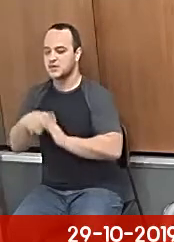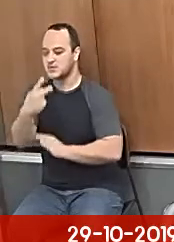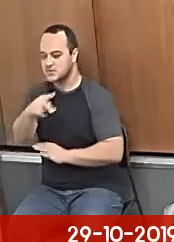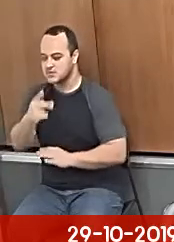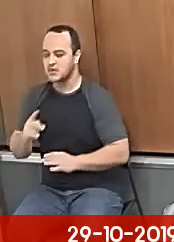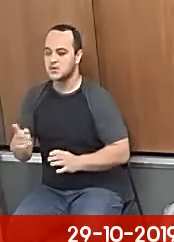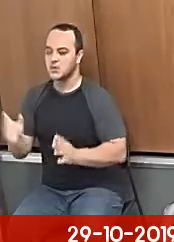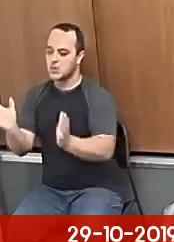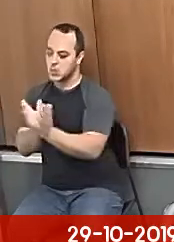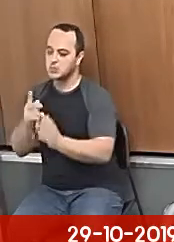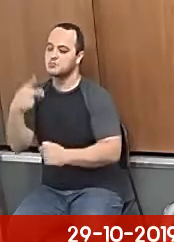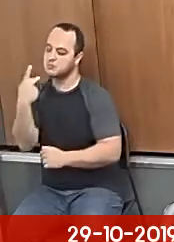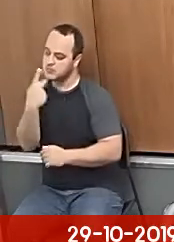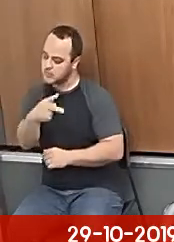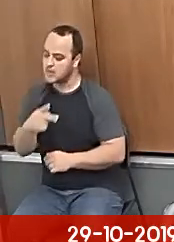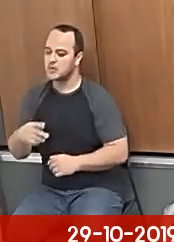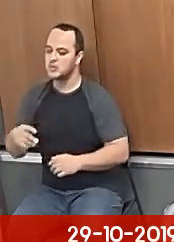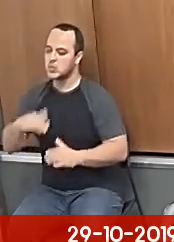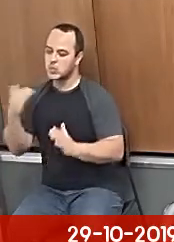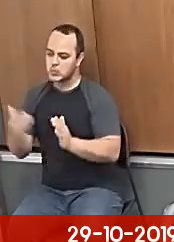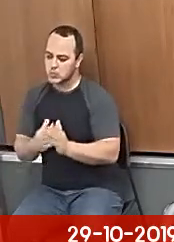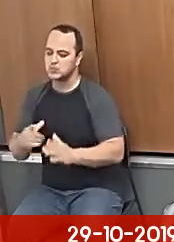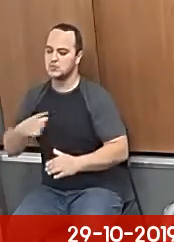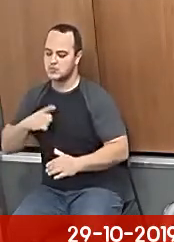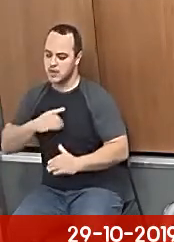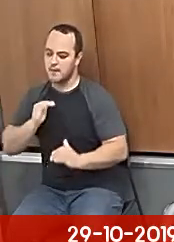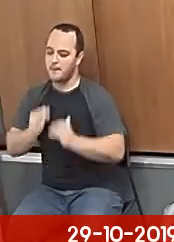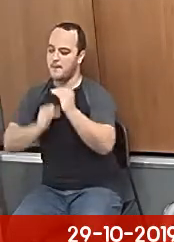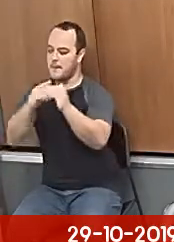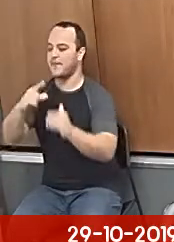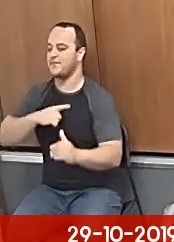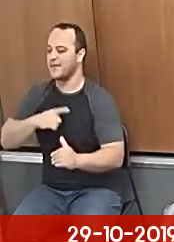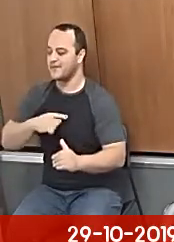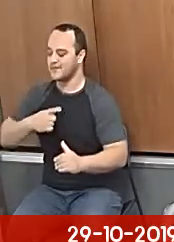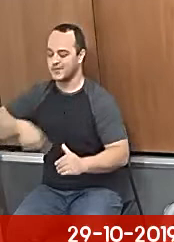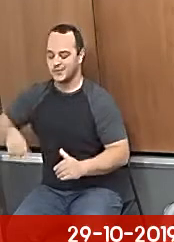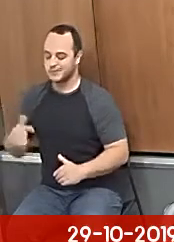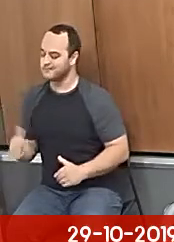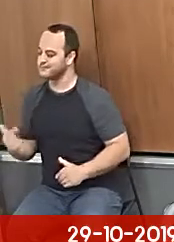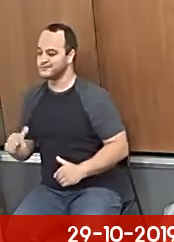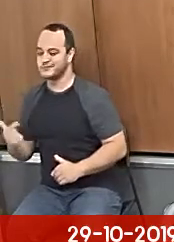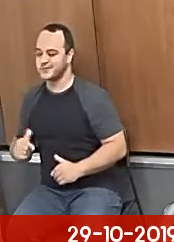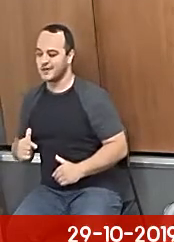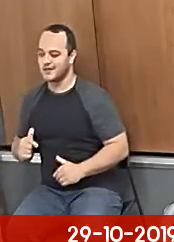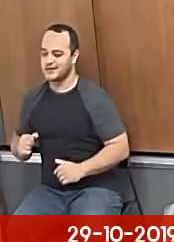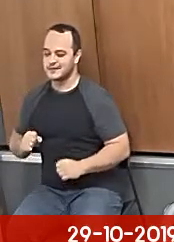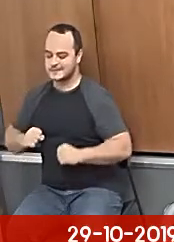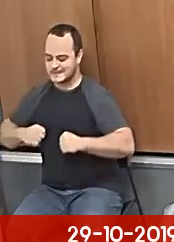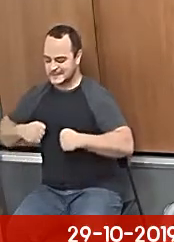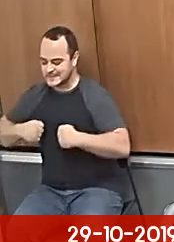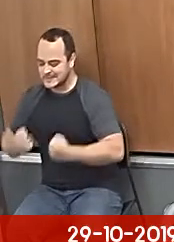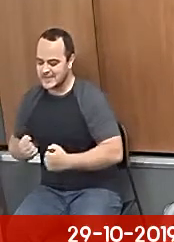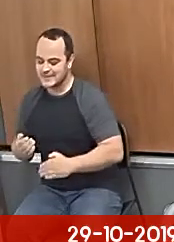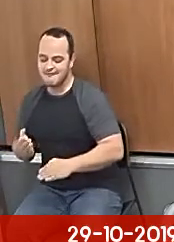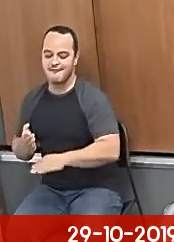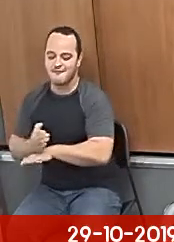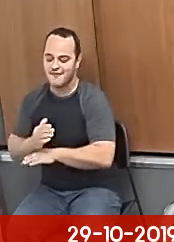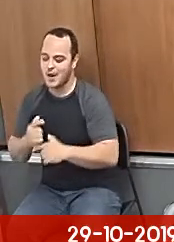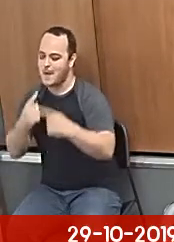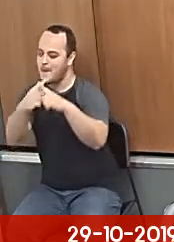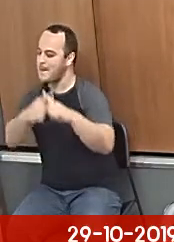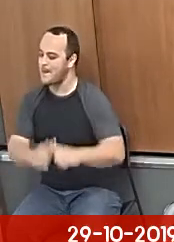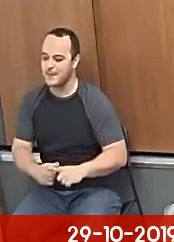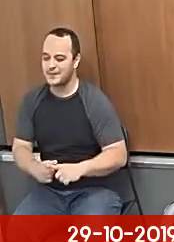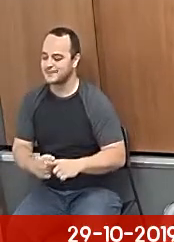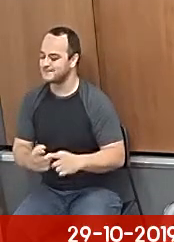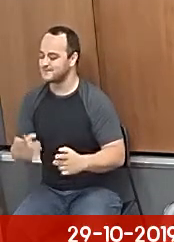eles pegam um ônibus aqui de noite e chegam lá de manhã cedo para jogar no outro dia. São homens. Entende? Vai dois em